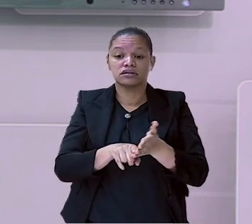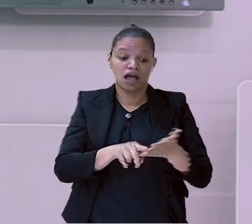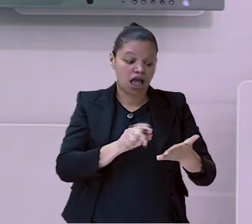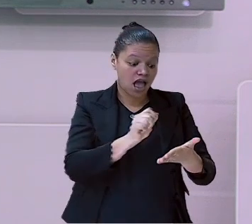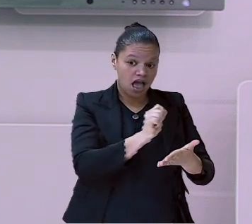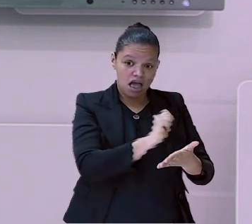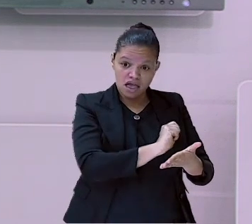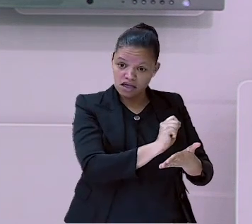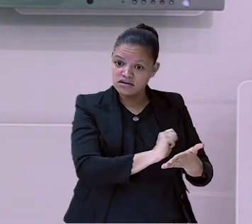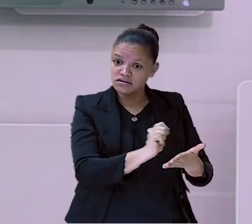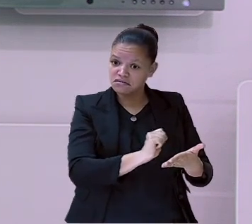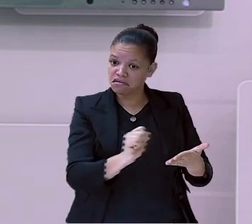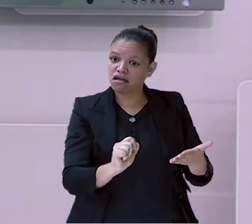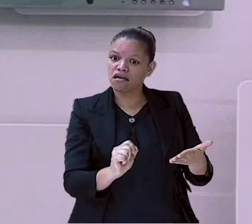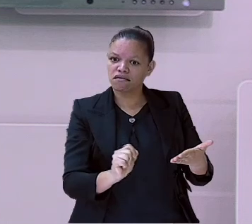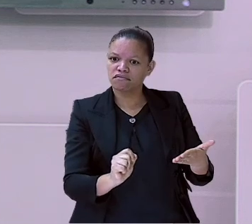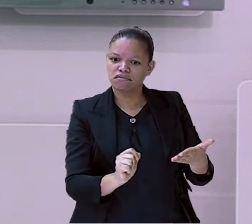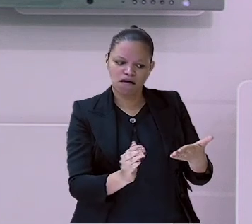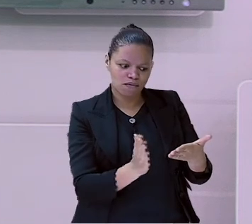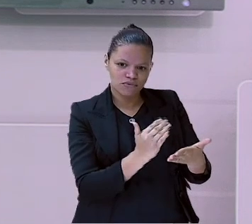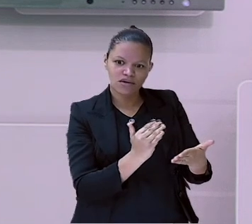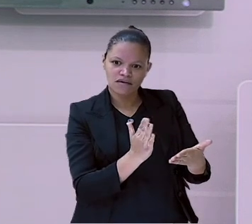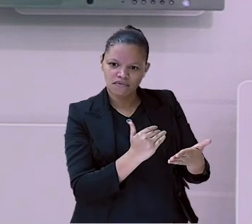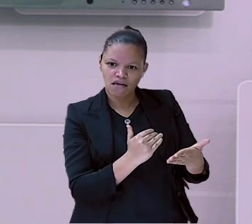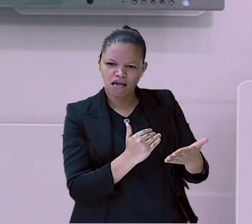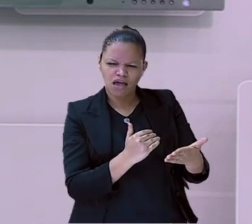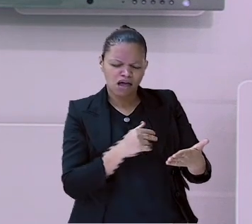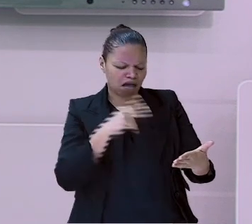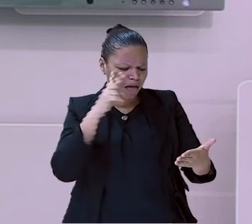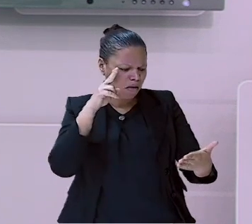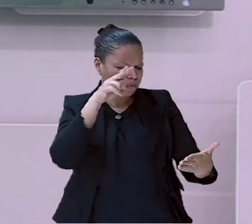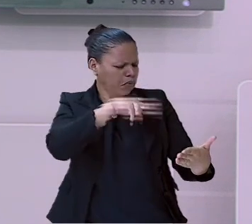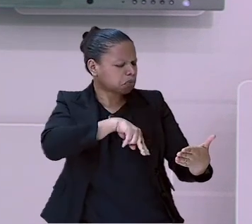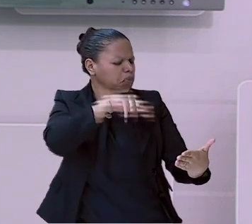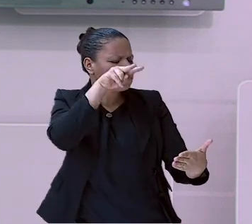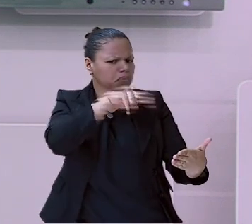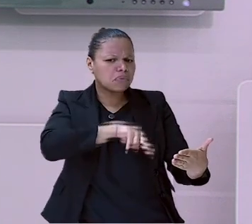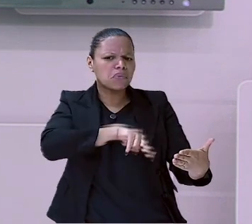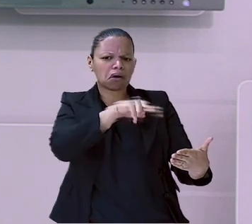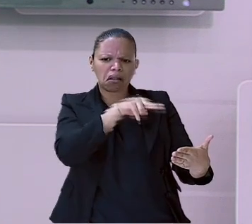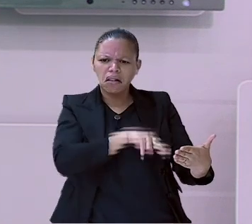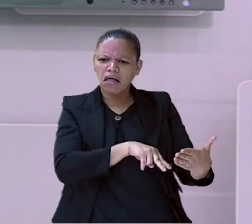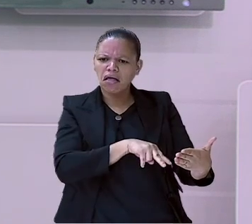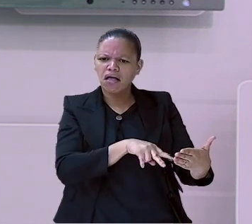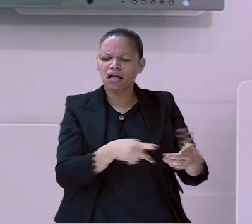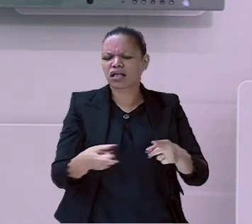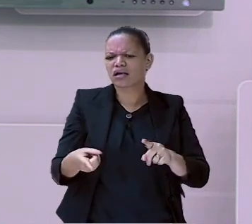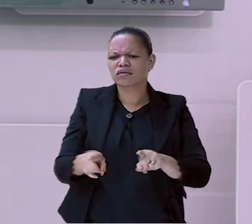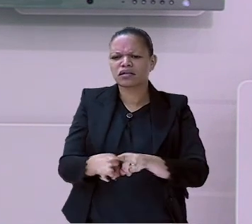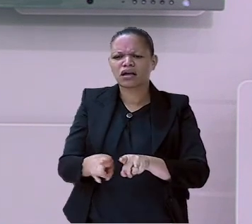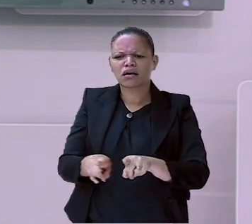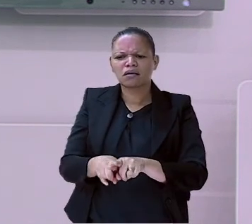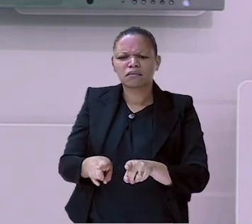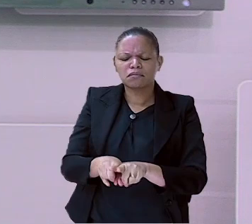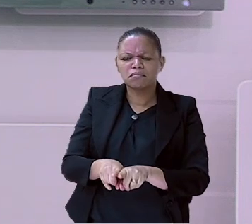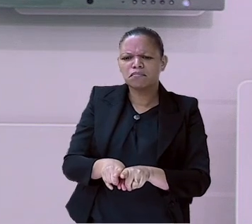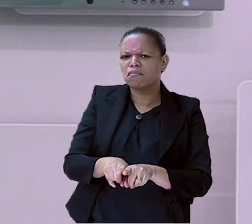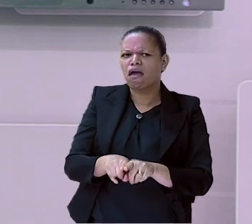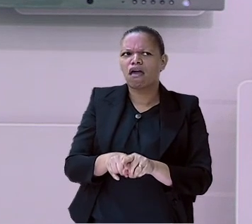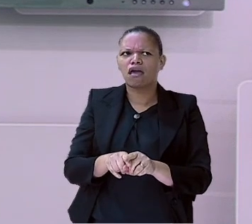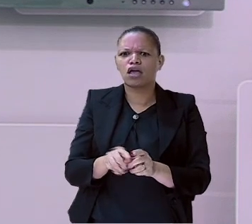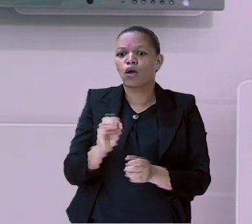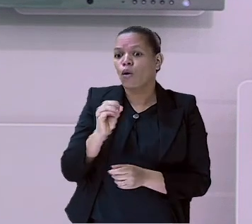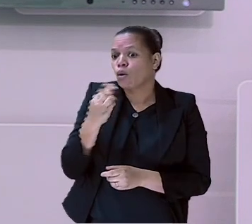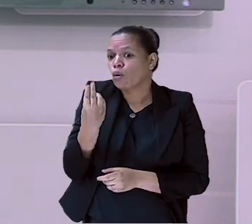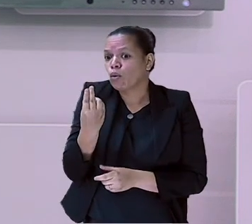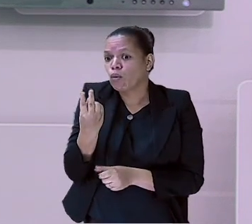tem internet, você vai ler uma revista. Se você não tem a revista, você vai procurar um programa de